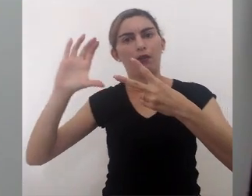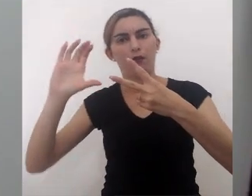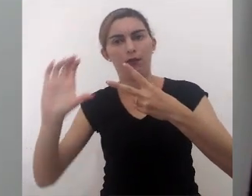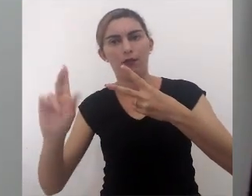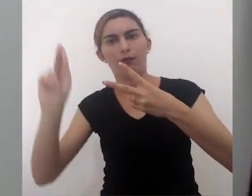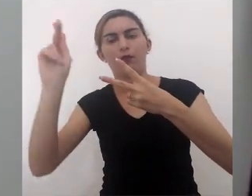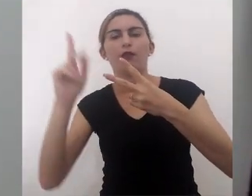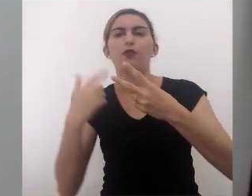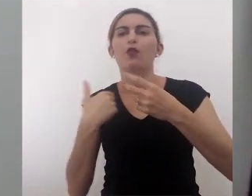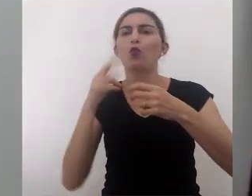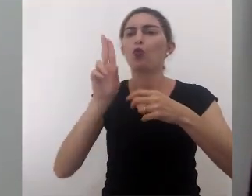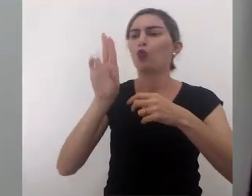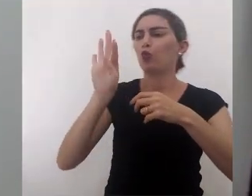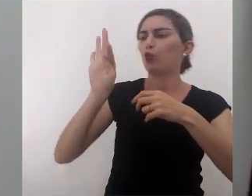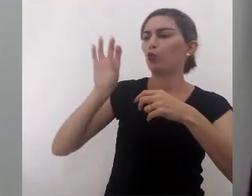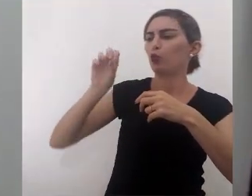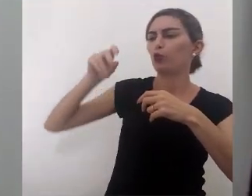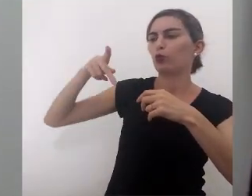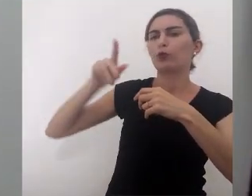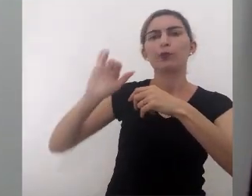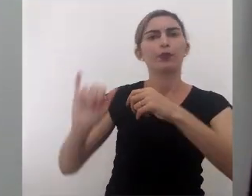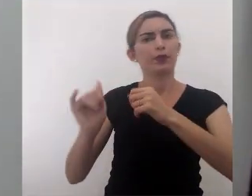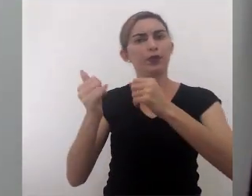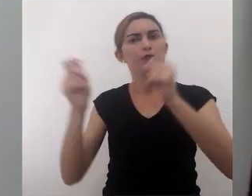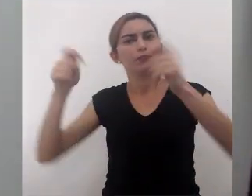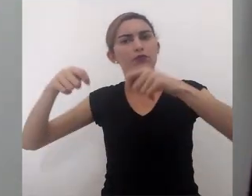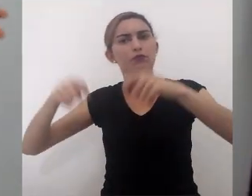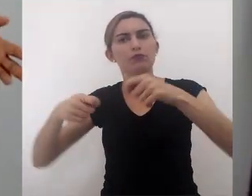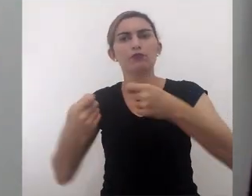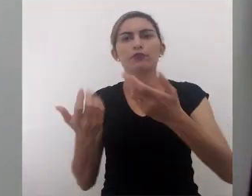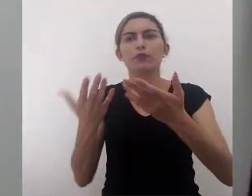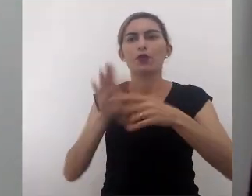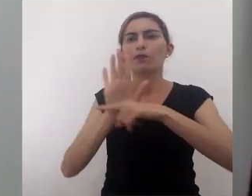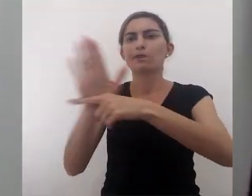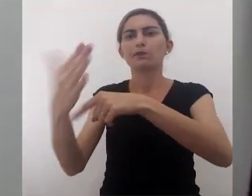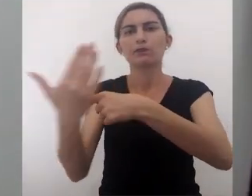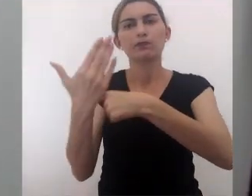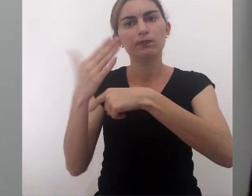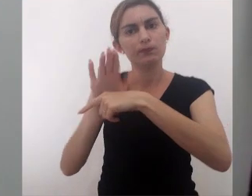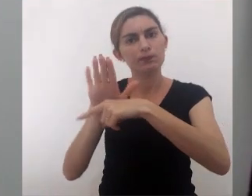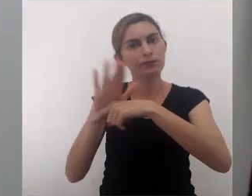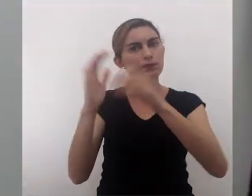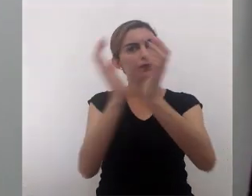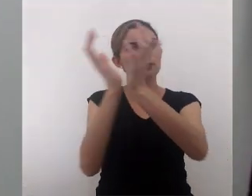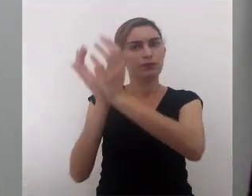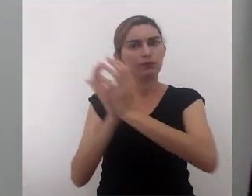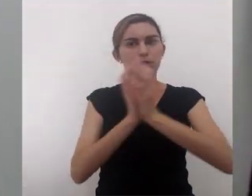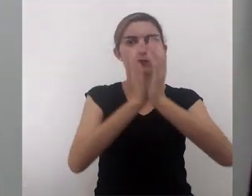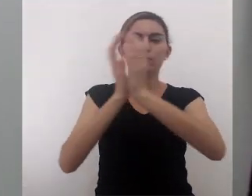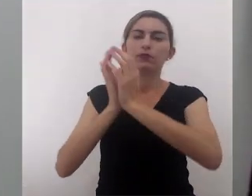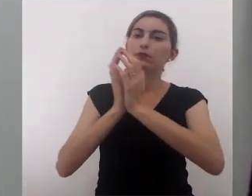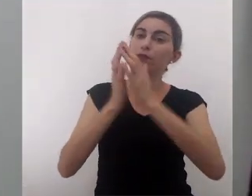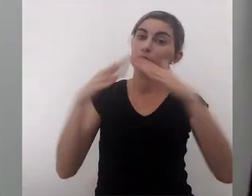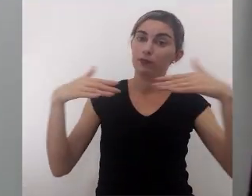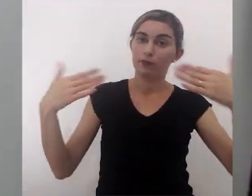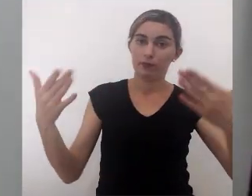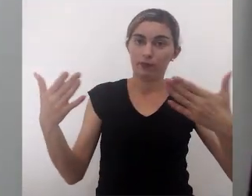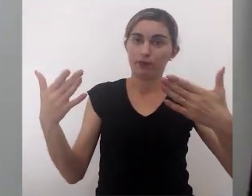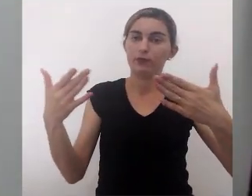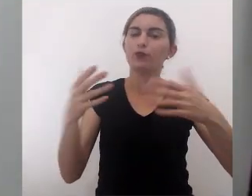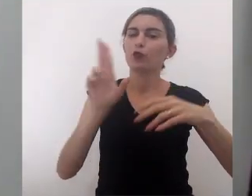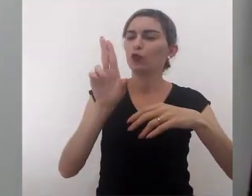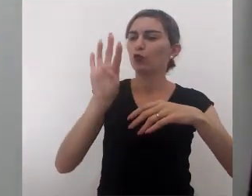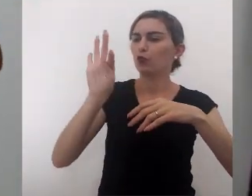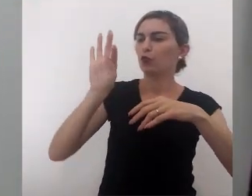utopia a possibilidade da cooperação entre as classes. Então, utopia, uma